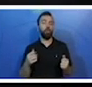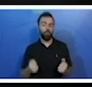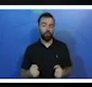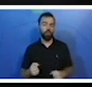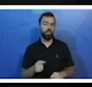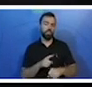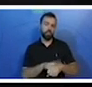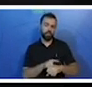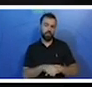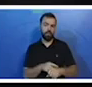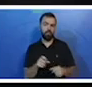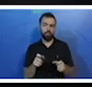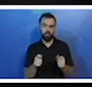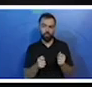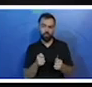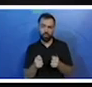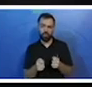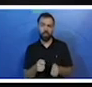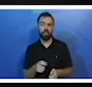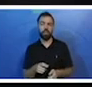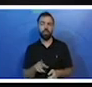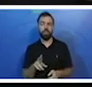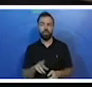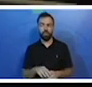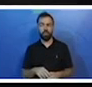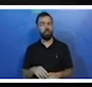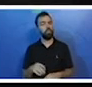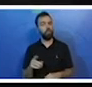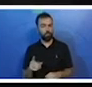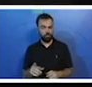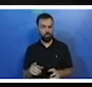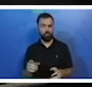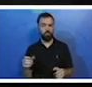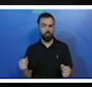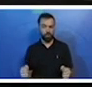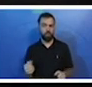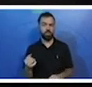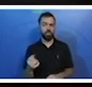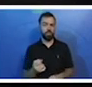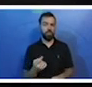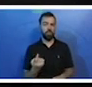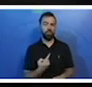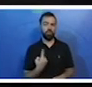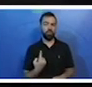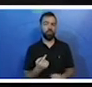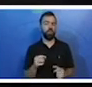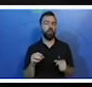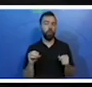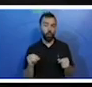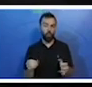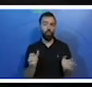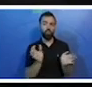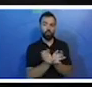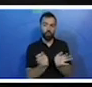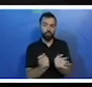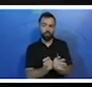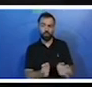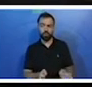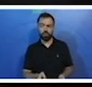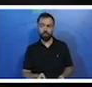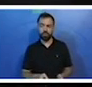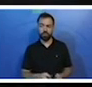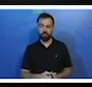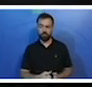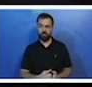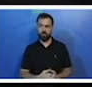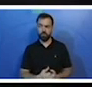a distância que o praticante define as suas atividades. Pode ser individual ou pode ser coletiva. Né? Muitas vezes, grupos se formam e se reúnem para fazer